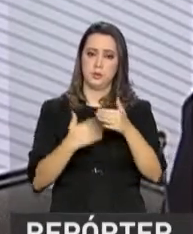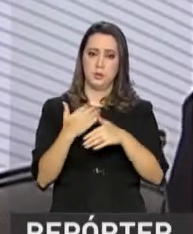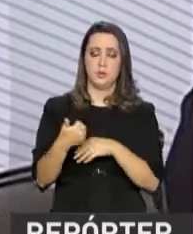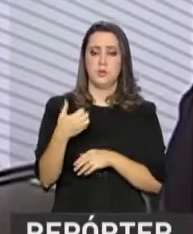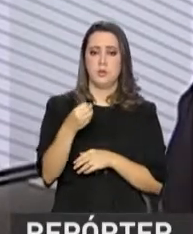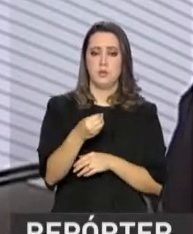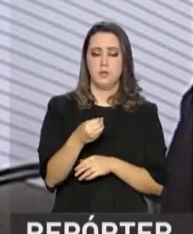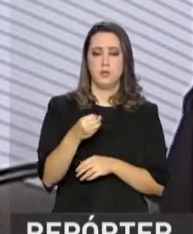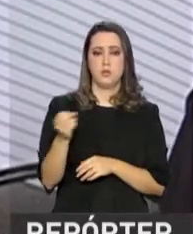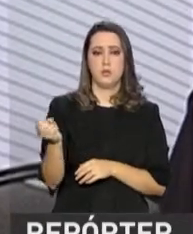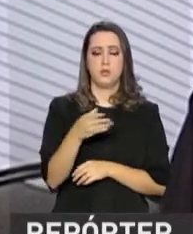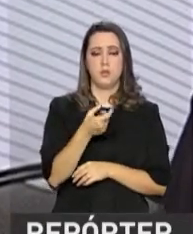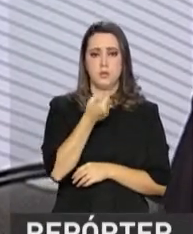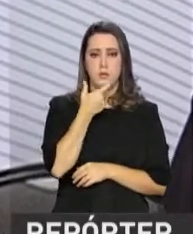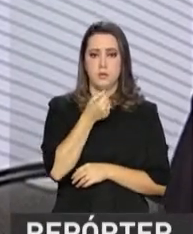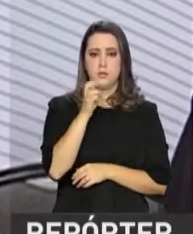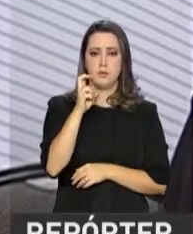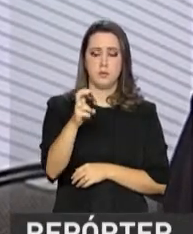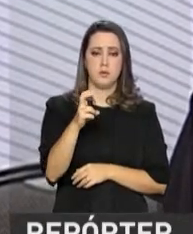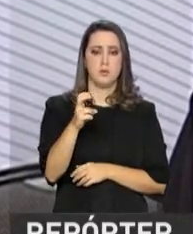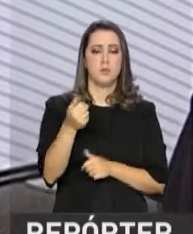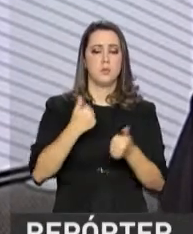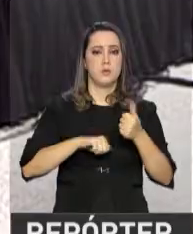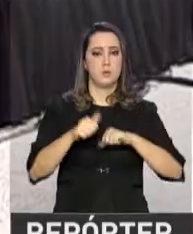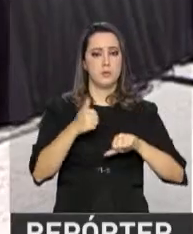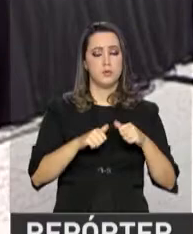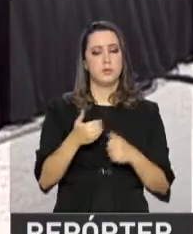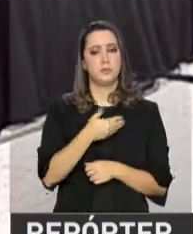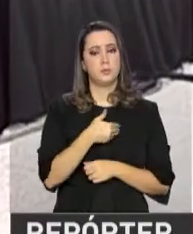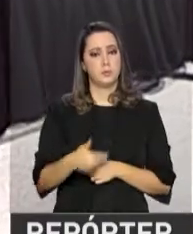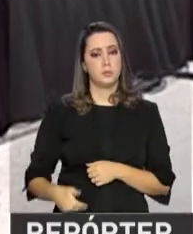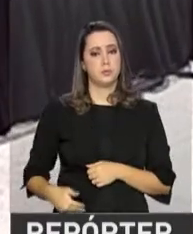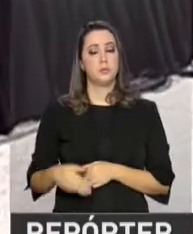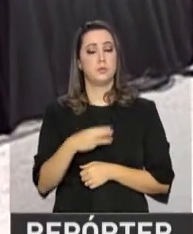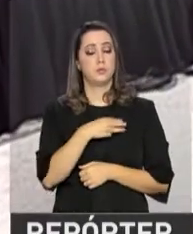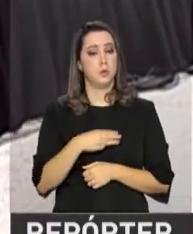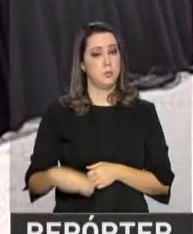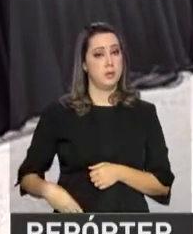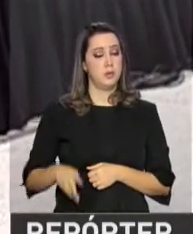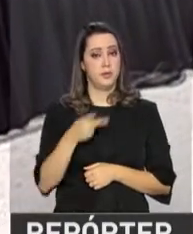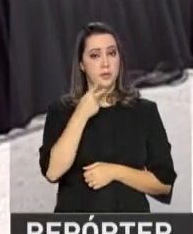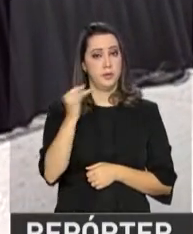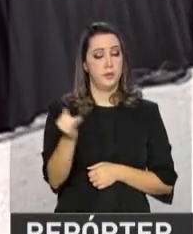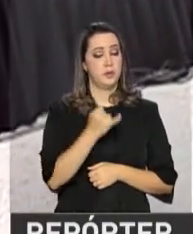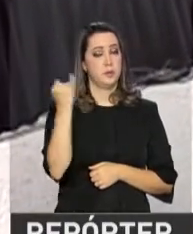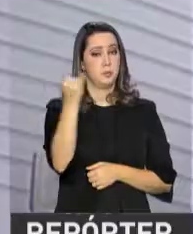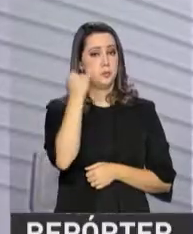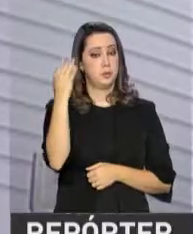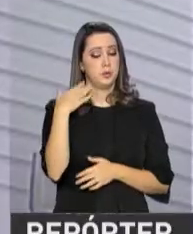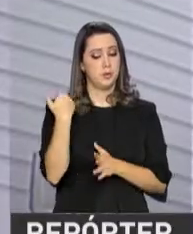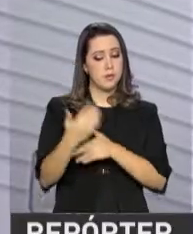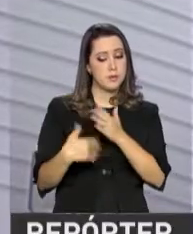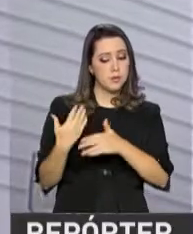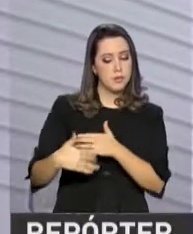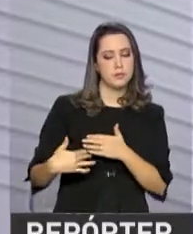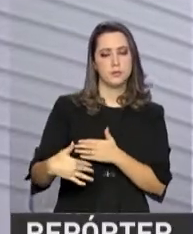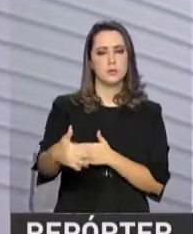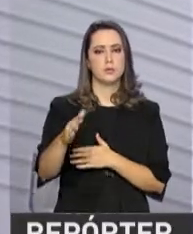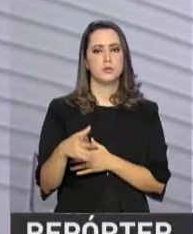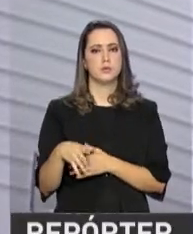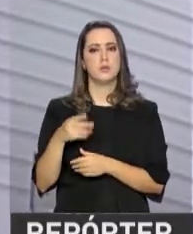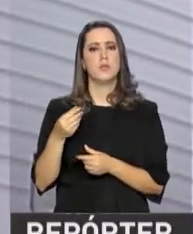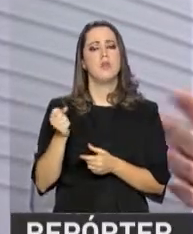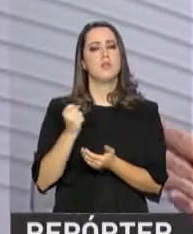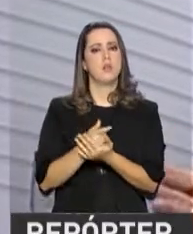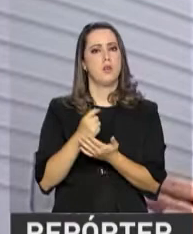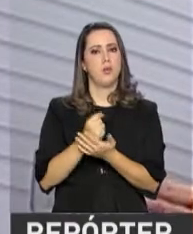medicamentos biológicos por cinco laboratórios públicos o ministro ricardo barros destacou uma série de avanços no abastecimento de medicamentos